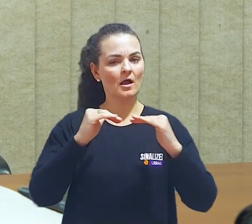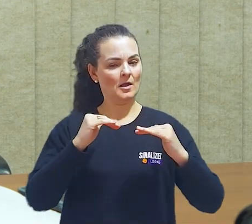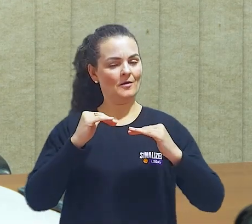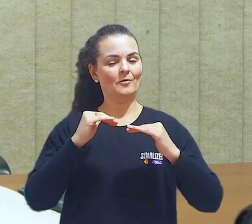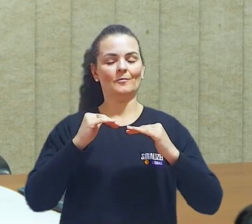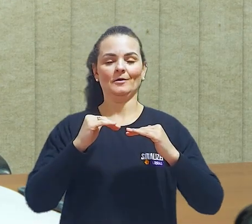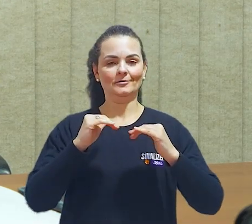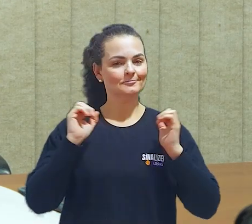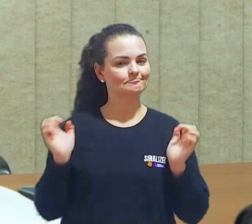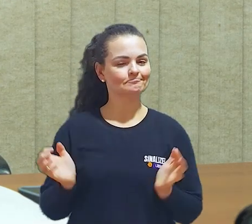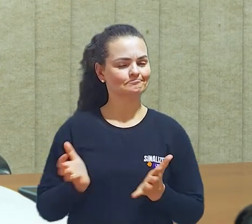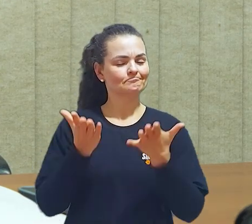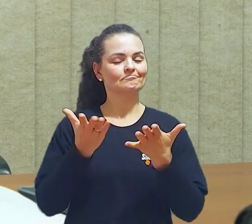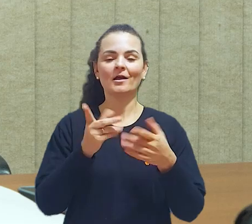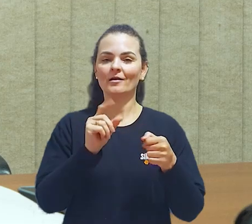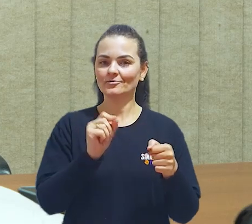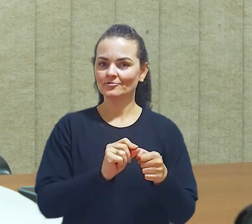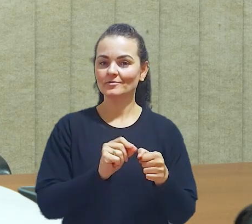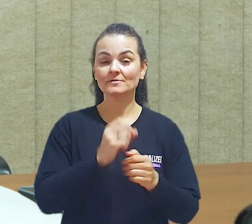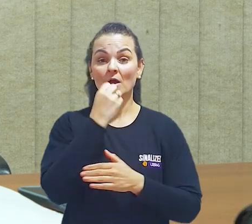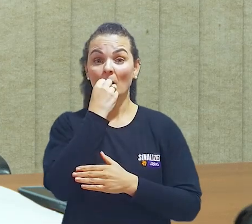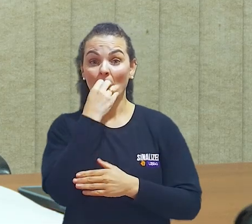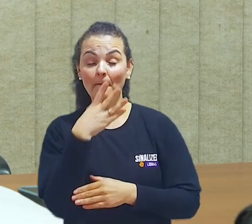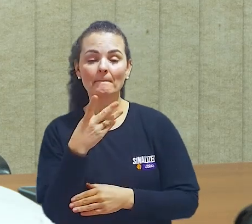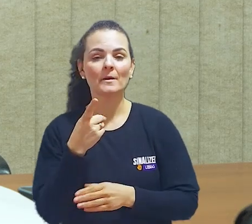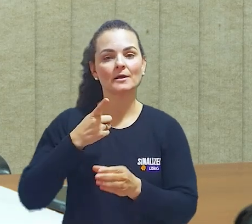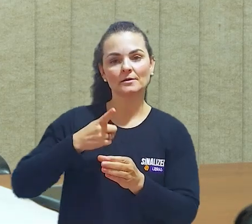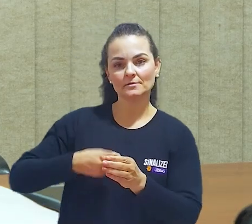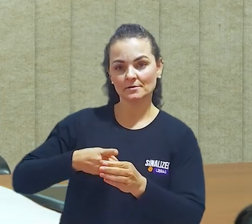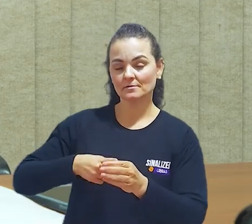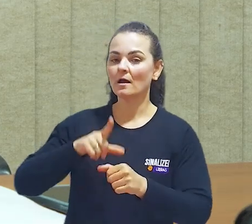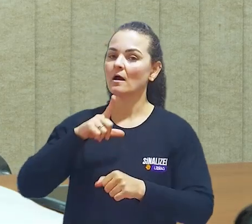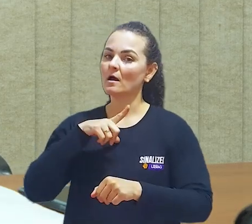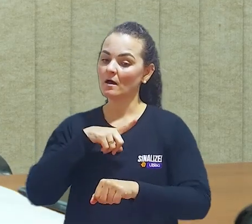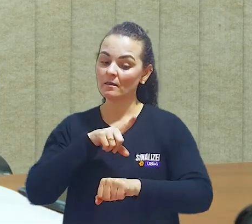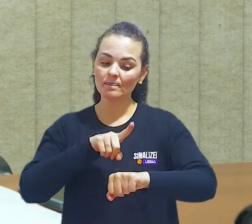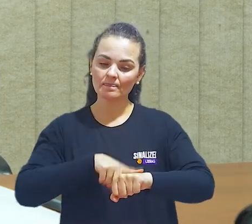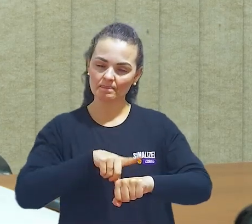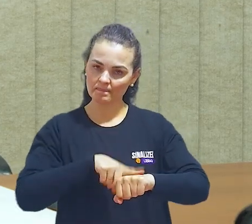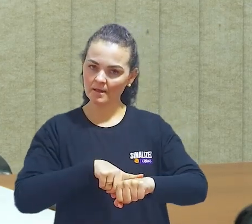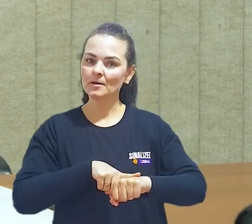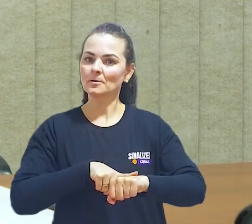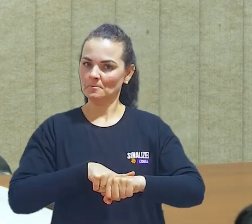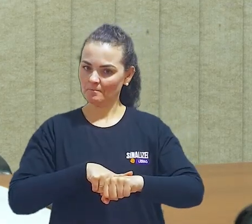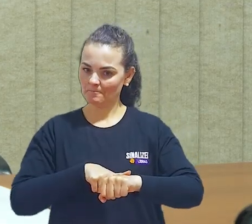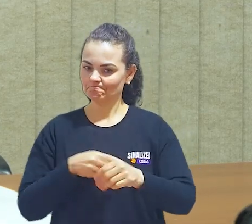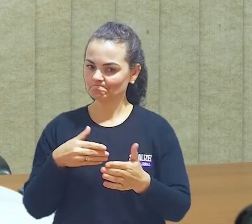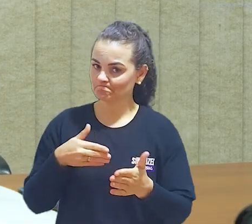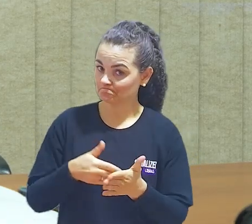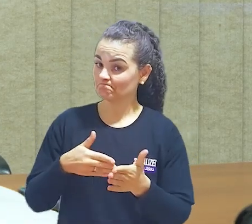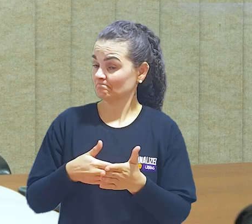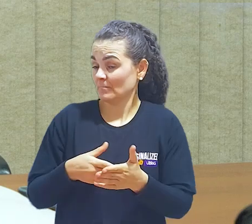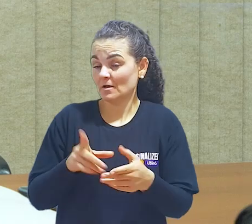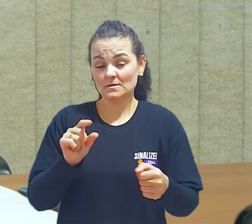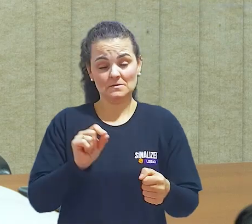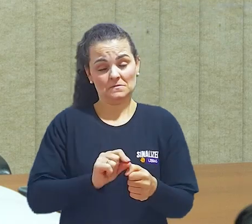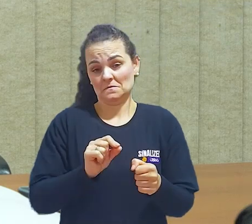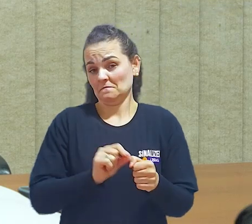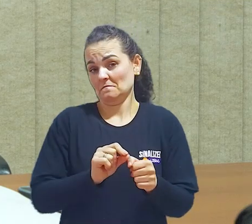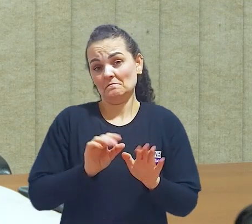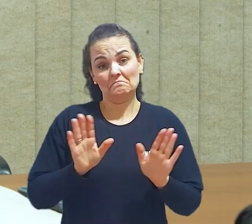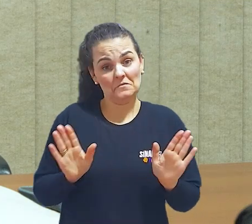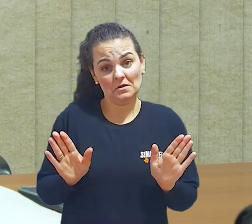será. Se for para o bem da cidade um momento de enfrentamento, assim será. Se